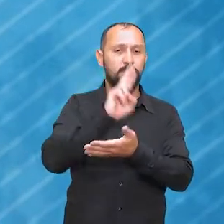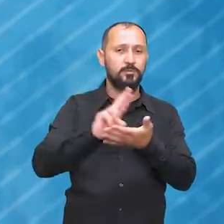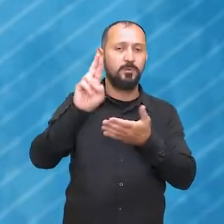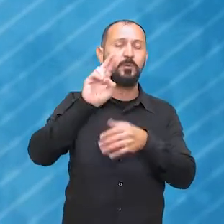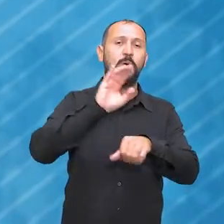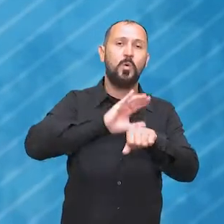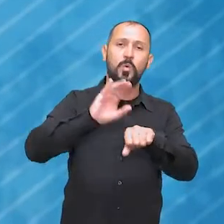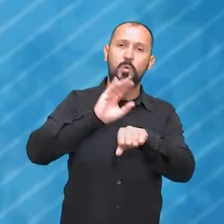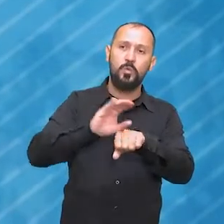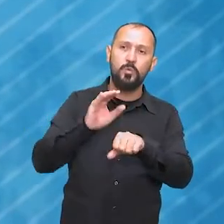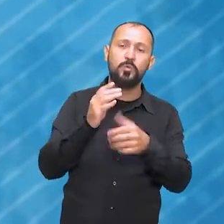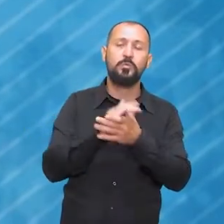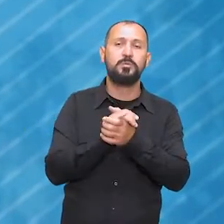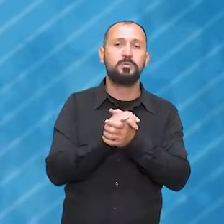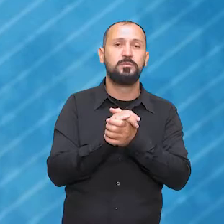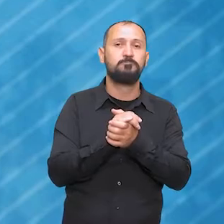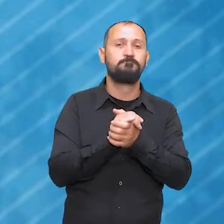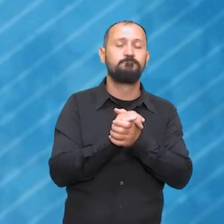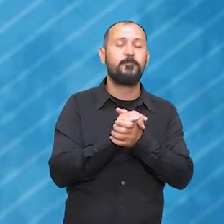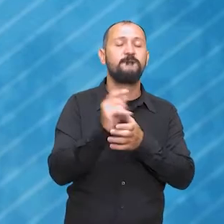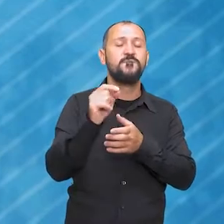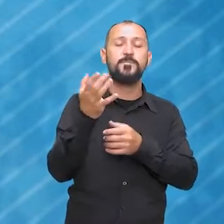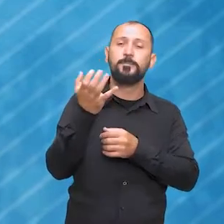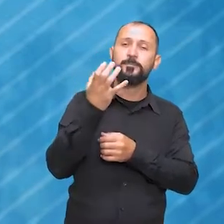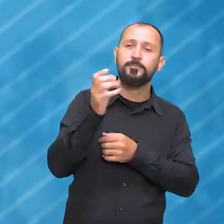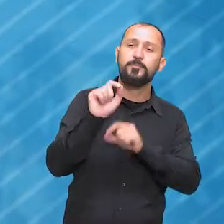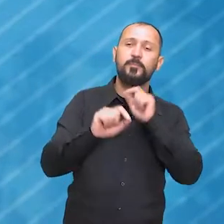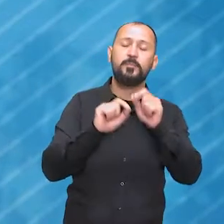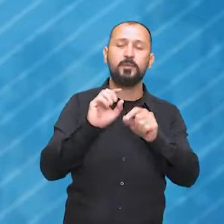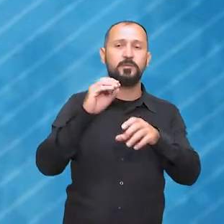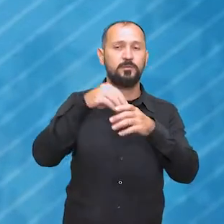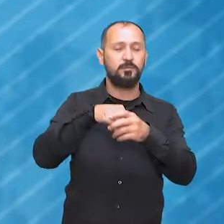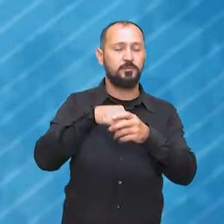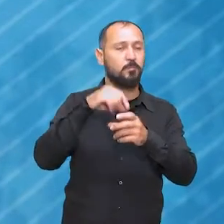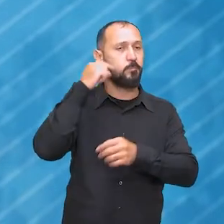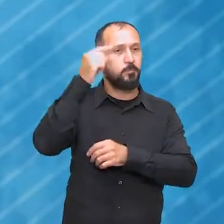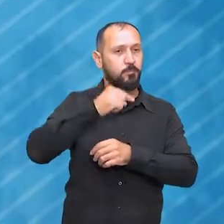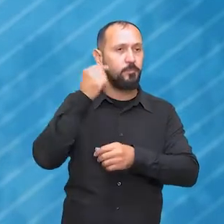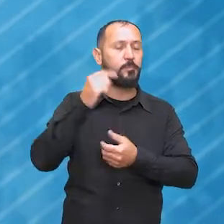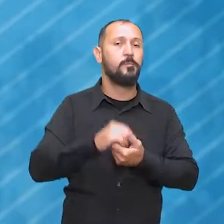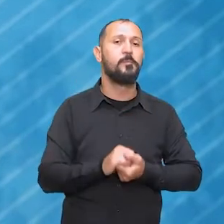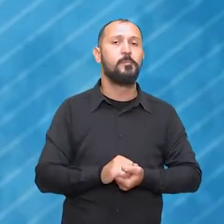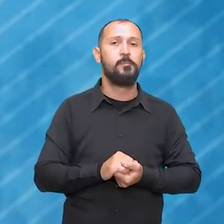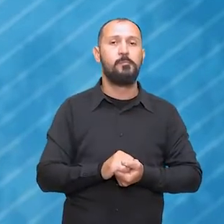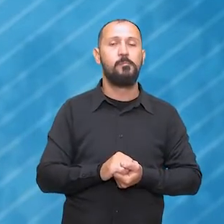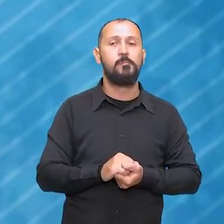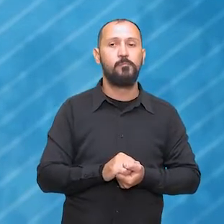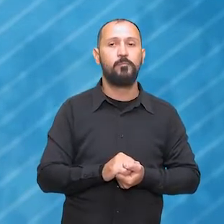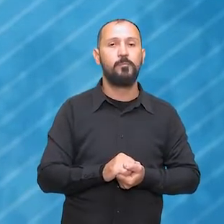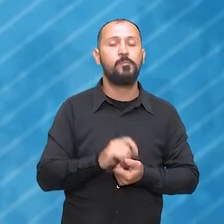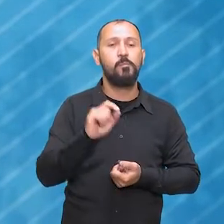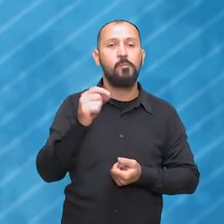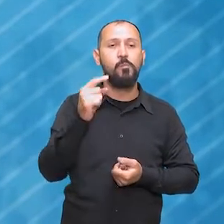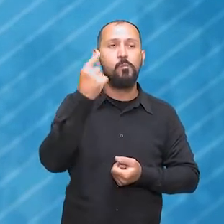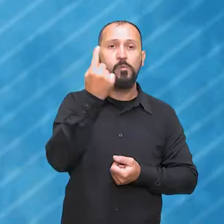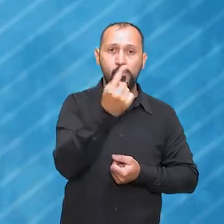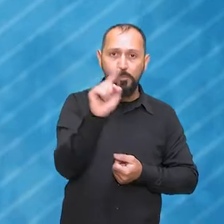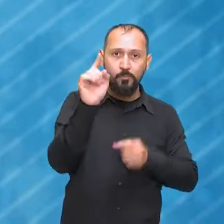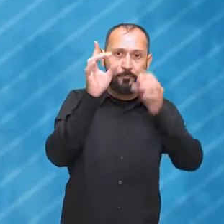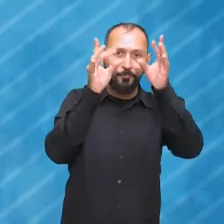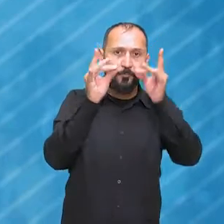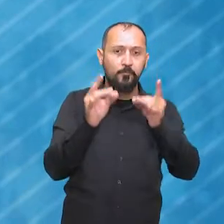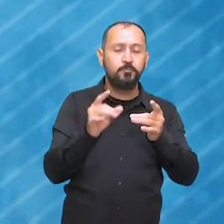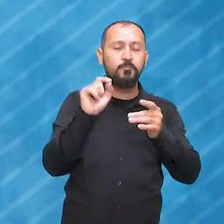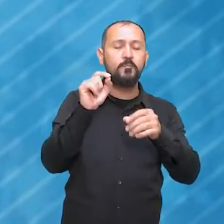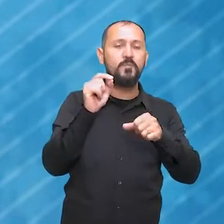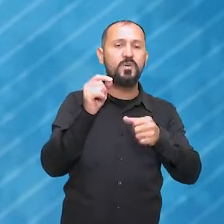sim, inclusive dentro das universidades, oferecendo curso para esses estudantes que pretendem ingressar nos quadros da advocacia.